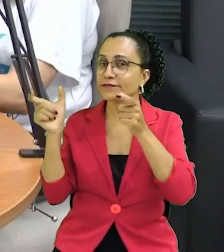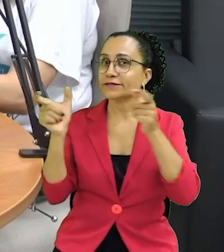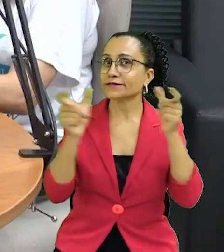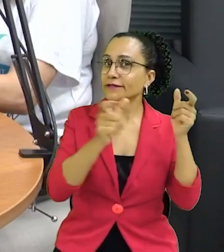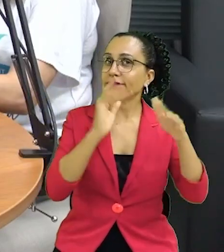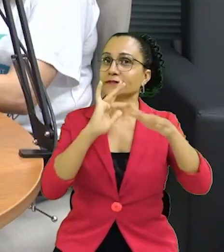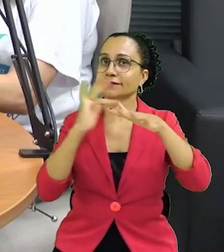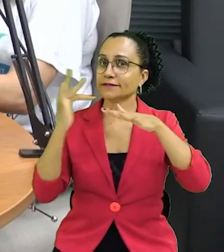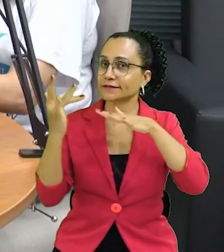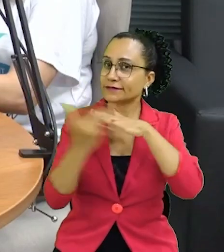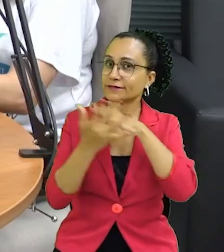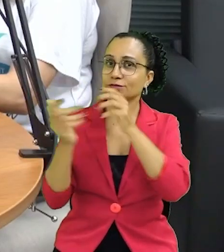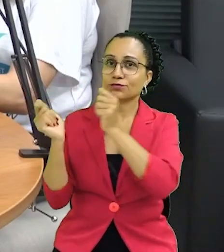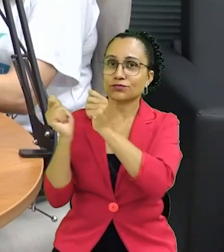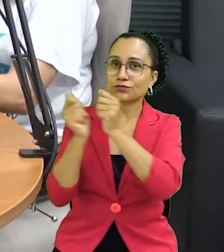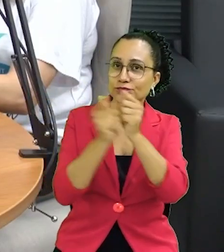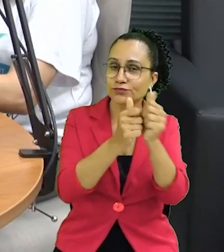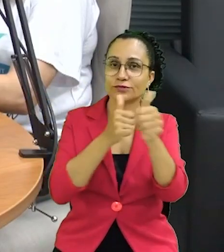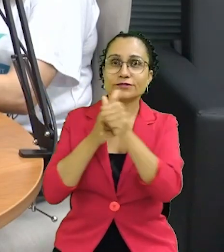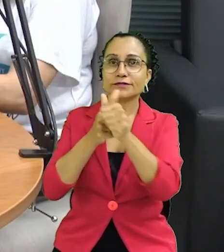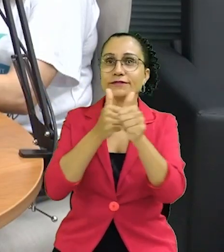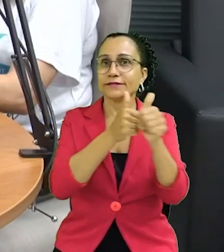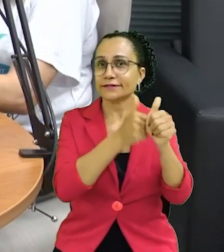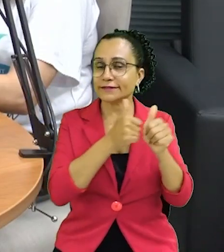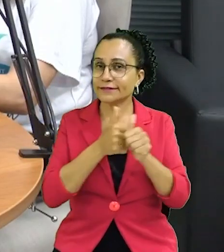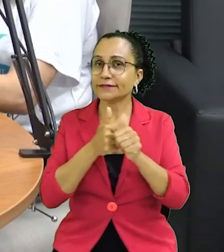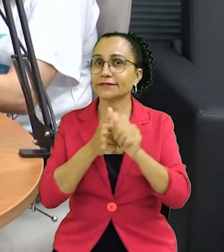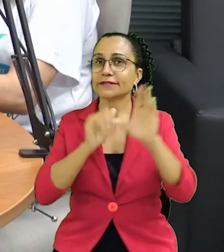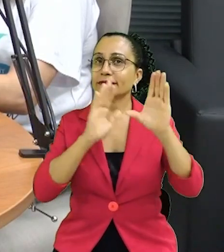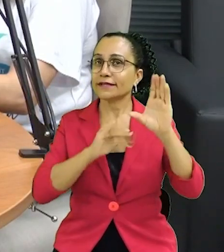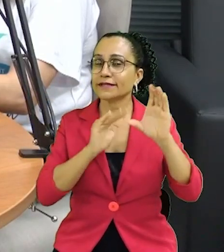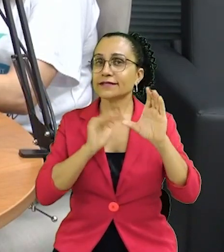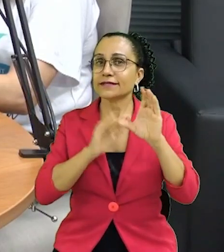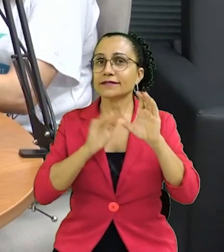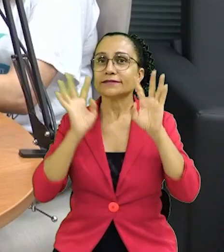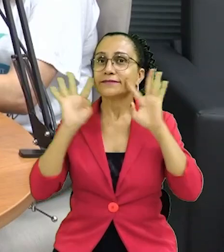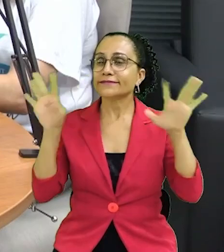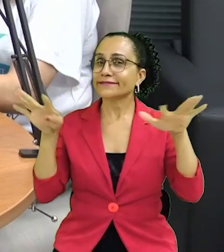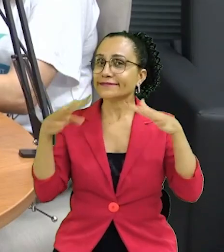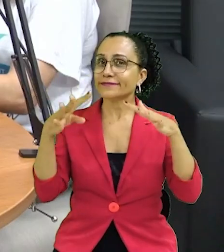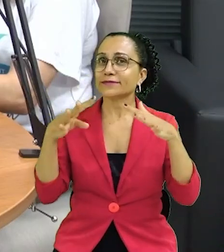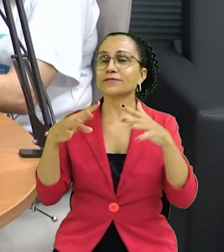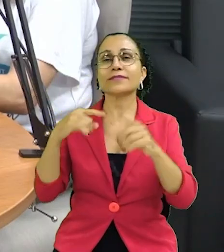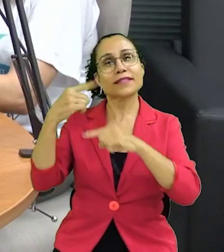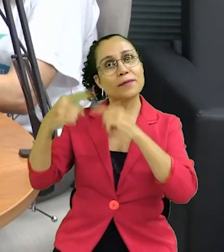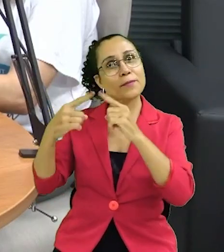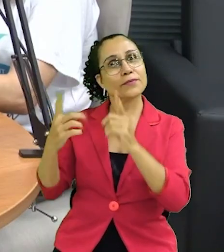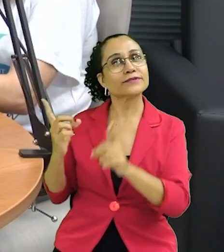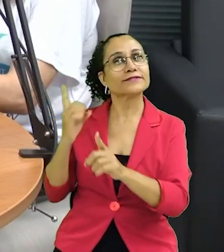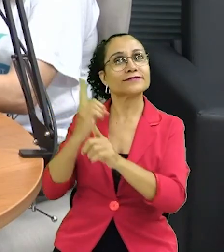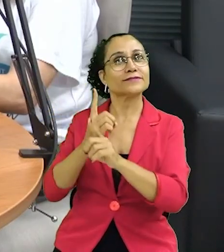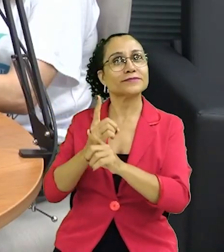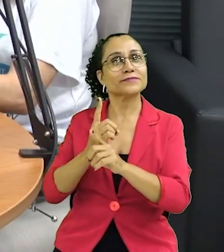redes sociais, seguir nossos canais, ficar sempre atento. E nos